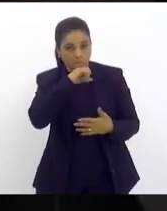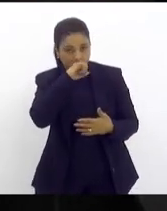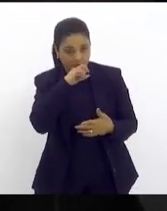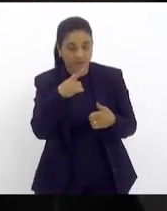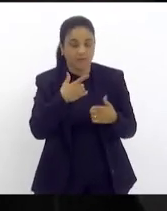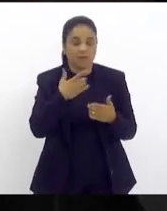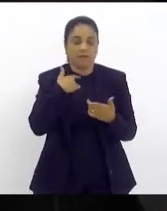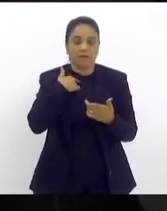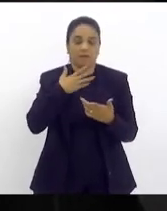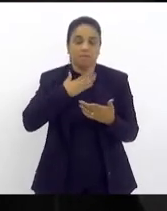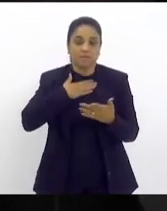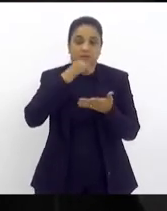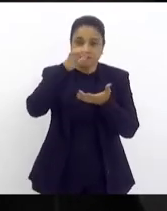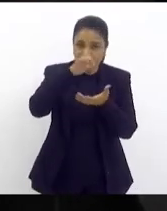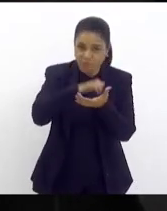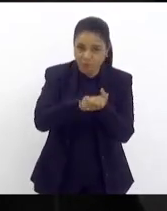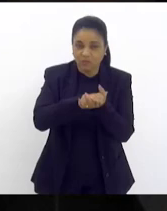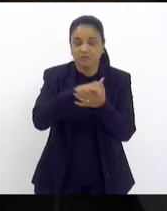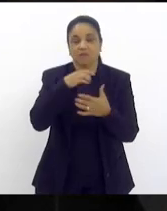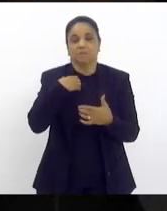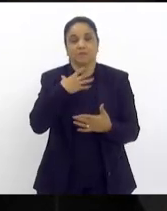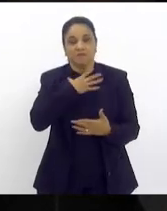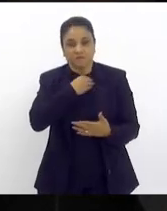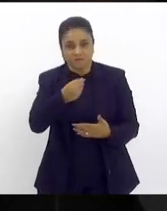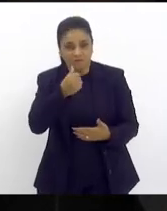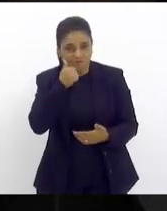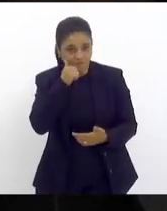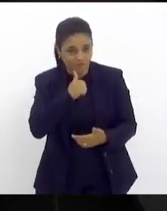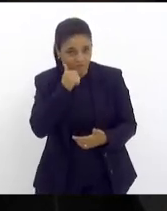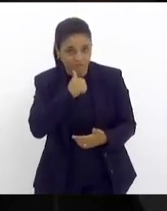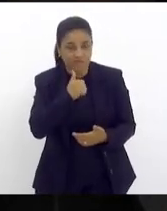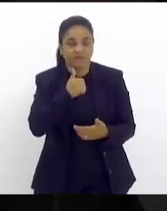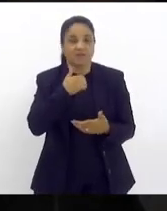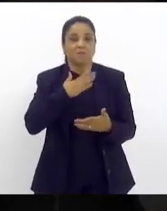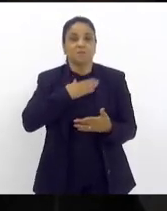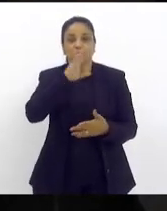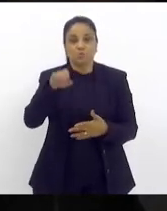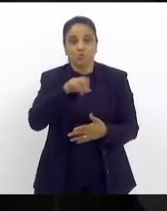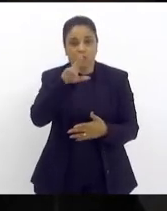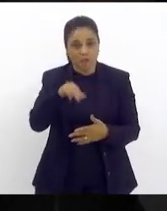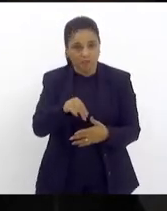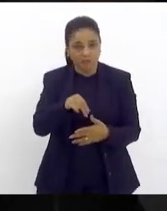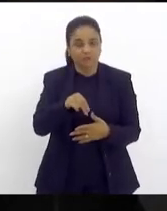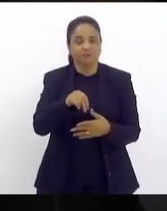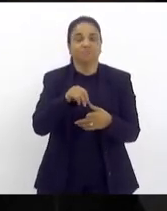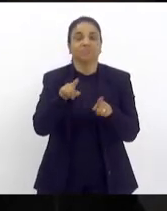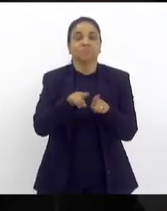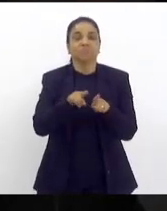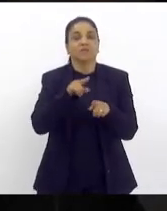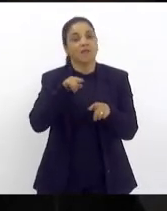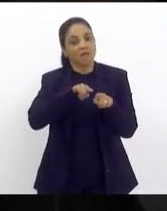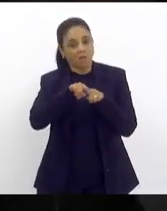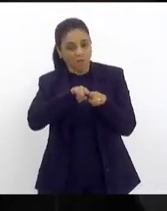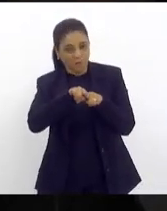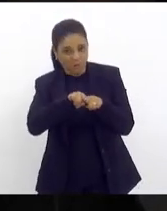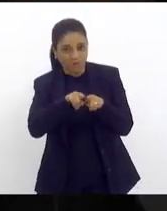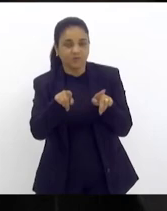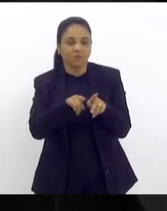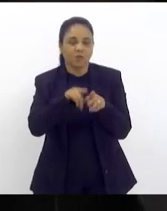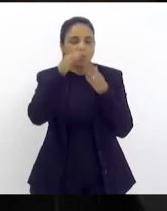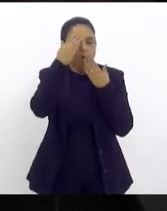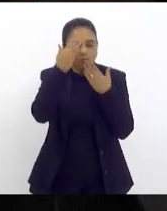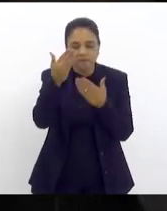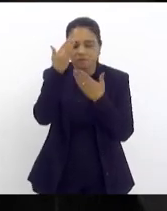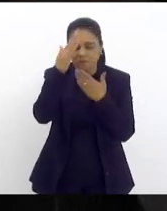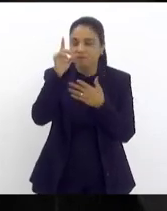esposa, a minha filha, meus irmãos aqui presentes, minha cunhada, meus amigos, muito obrigado. Que Deus abençoe cada